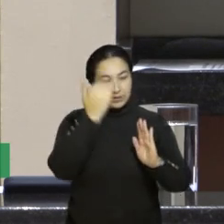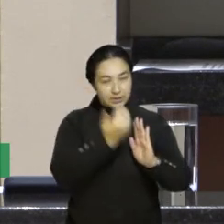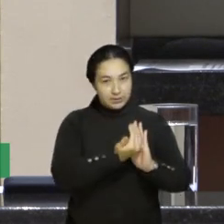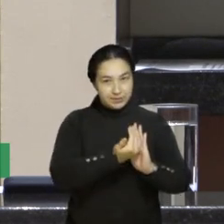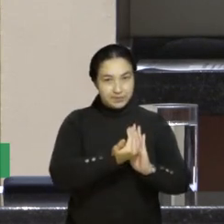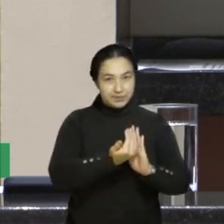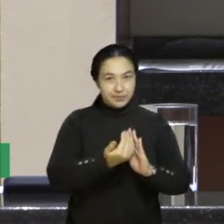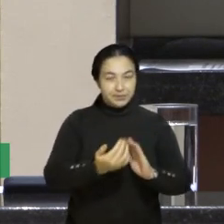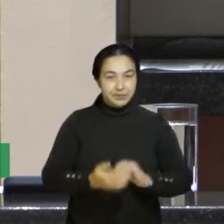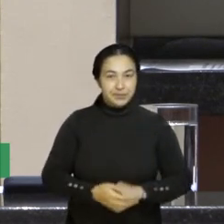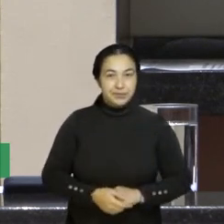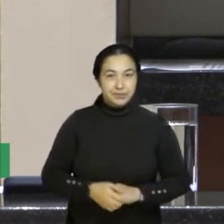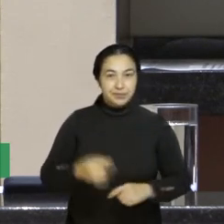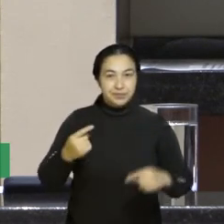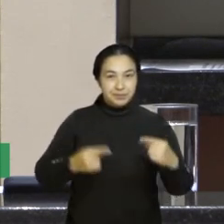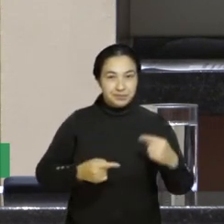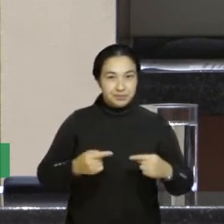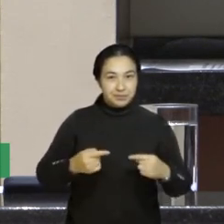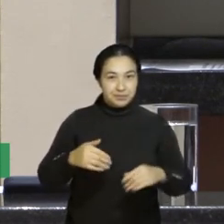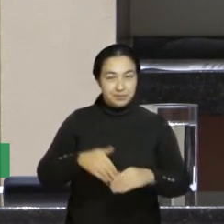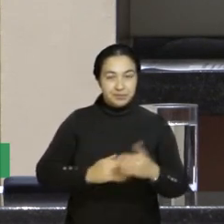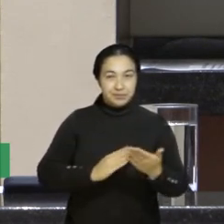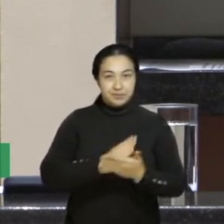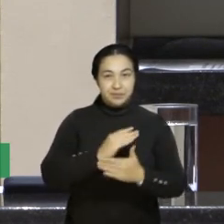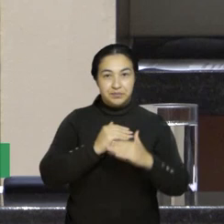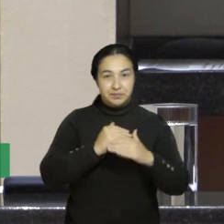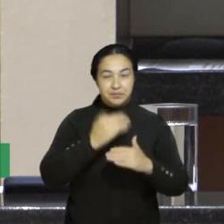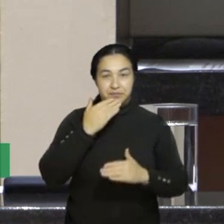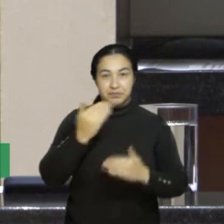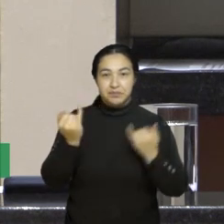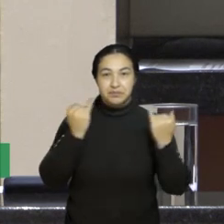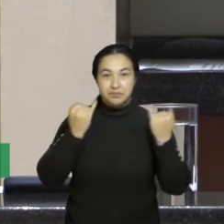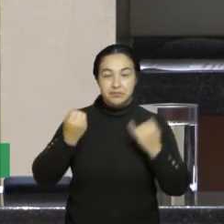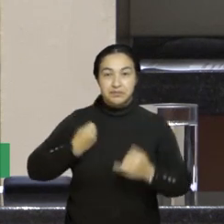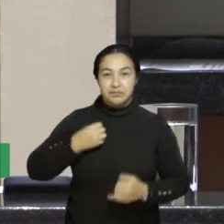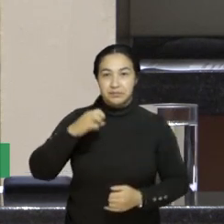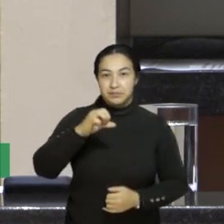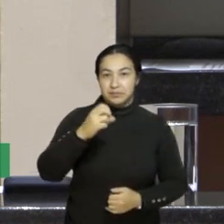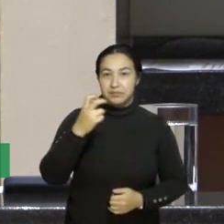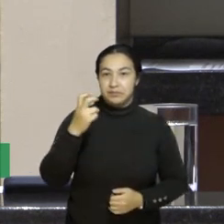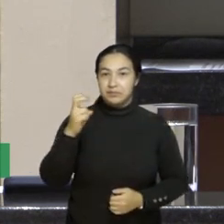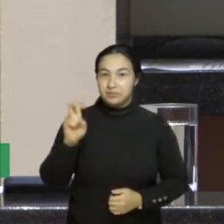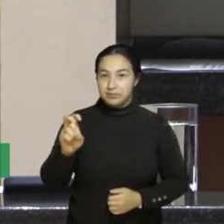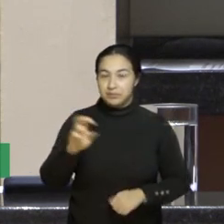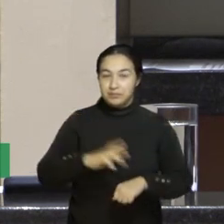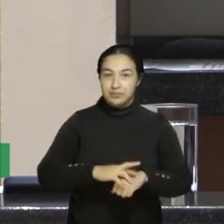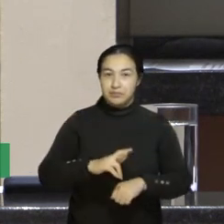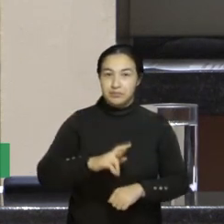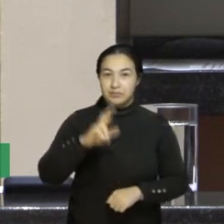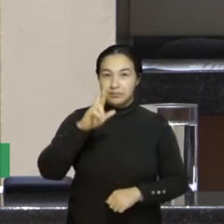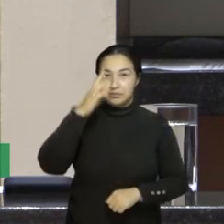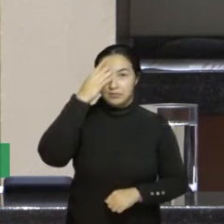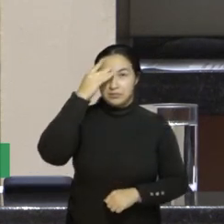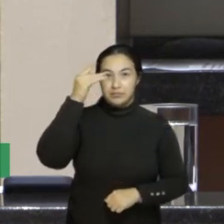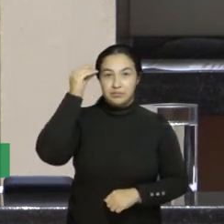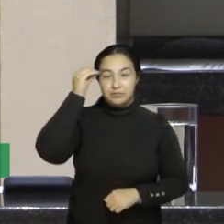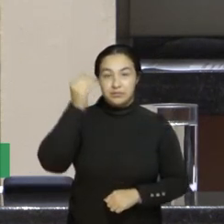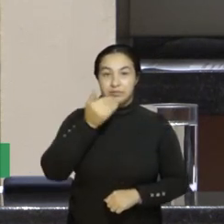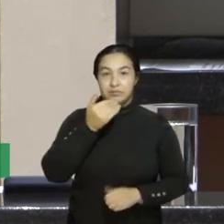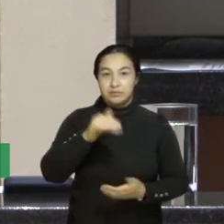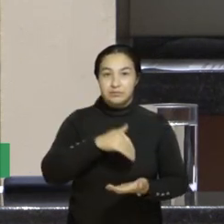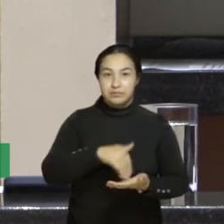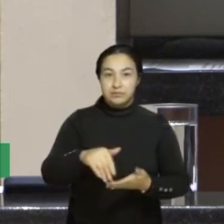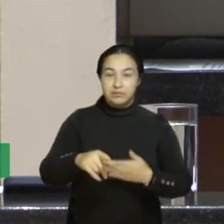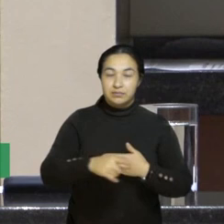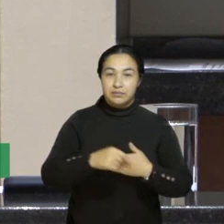encontra. Aprovado por unanimidade, pedido de informação 95, autor deputada Luciane Carminati, solicitando ao secretário da